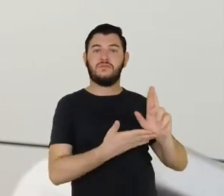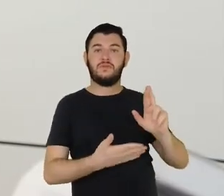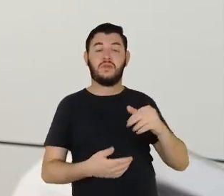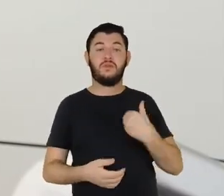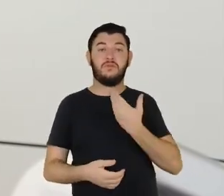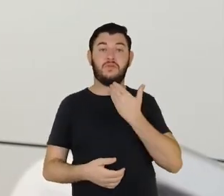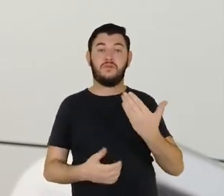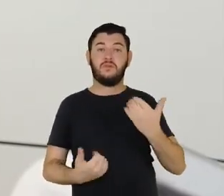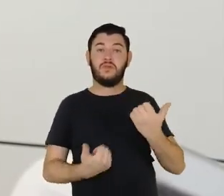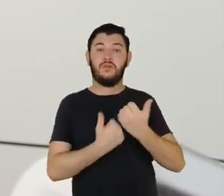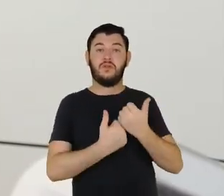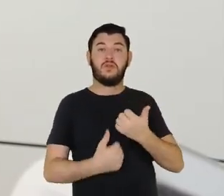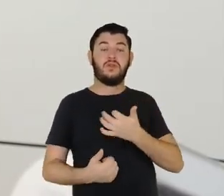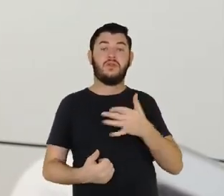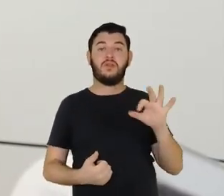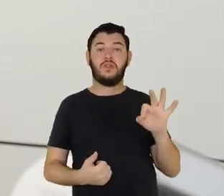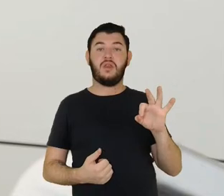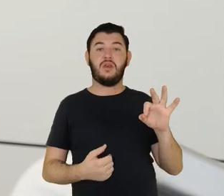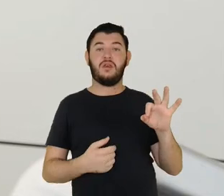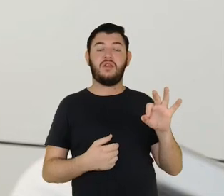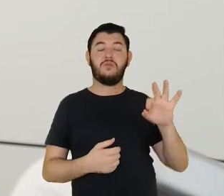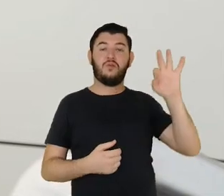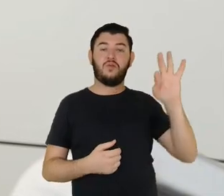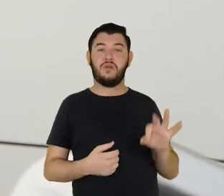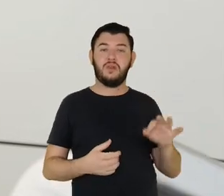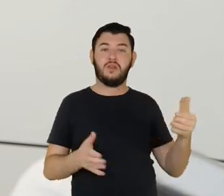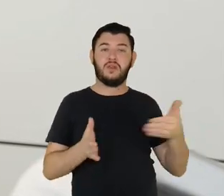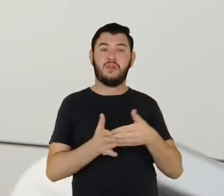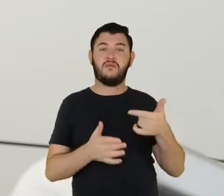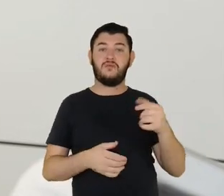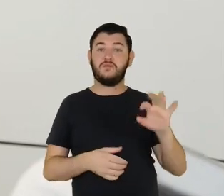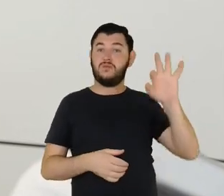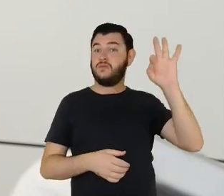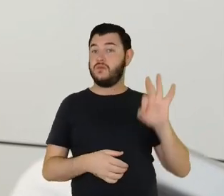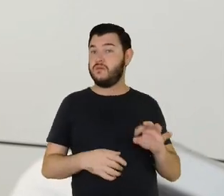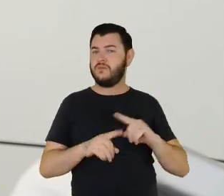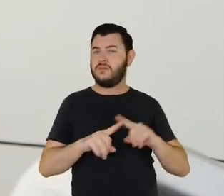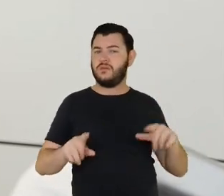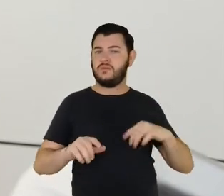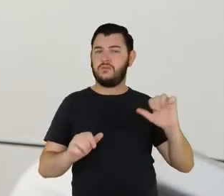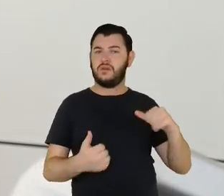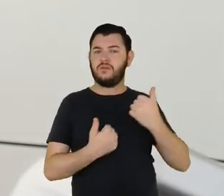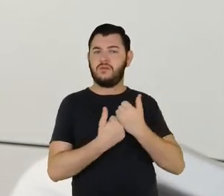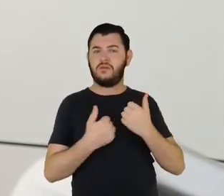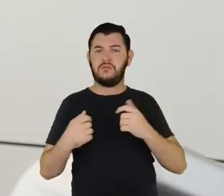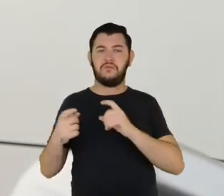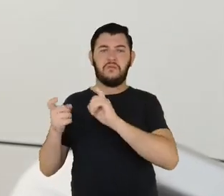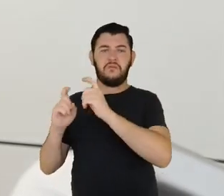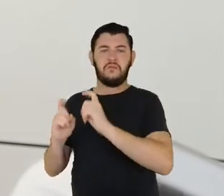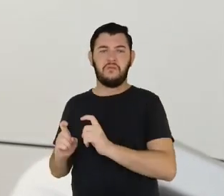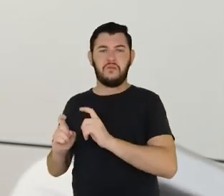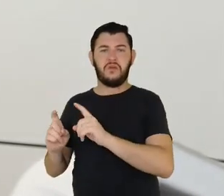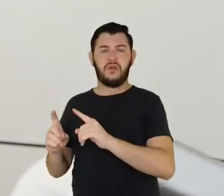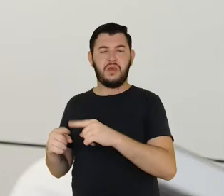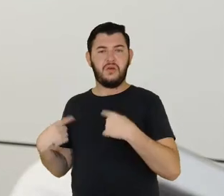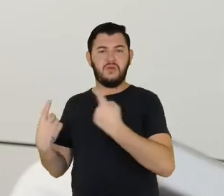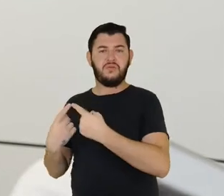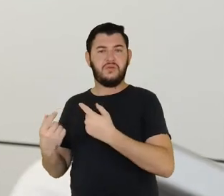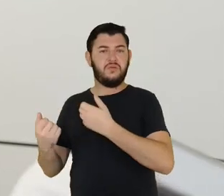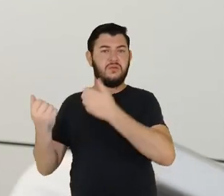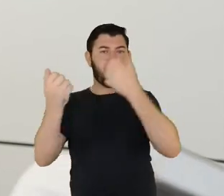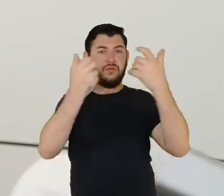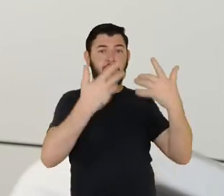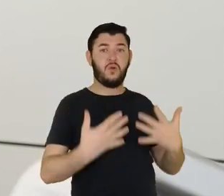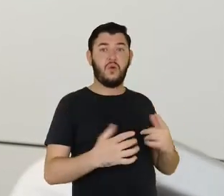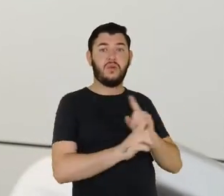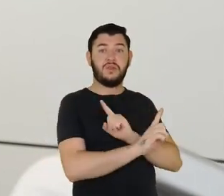Os grandes patrocinadores se reuniram e disseram para o Juca, não. Se você fizer isso, a gente para de patrocinar. Ou a gente bota